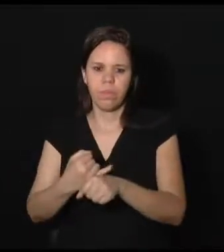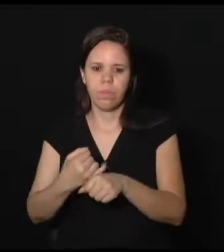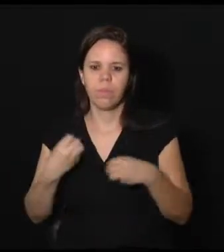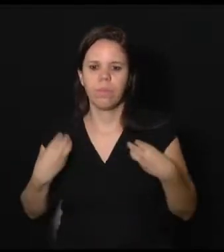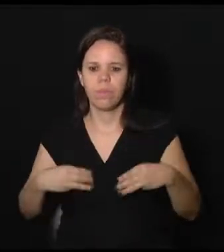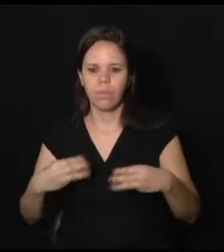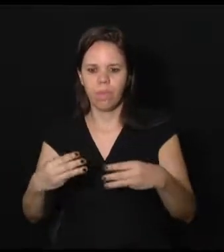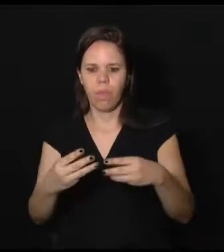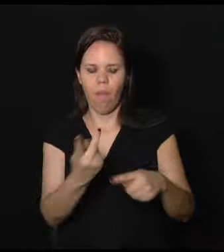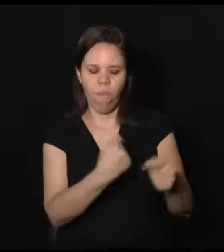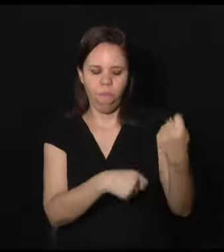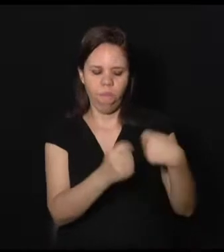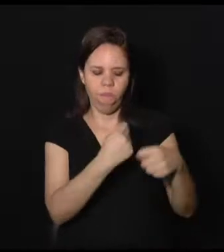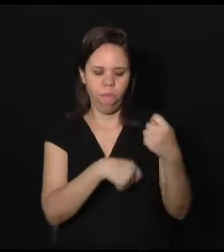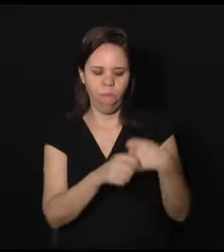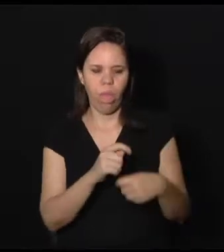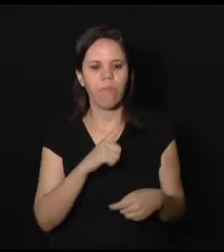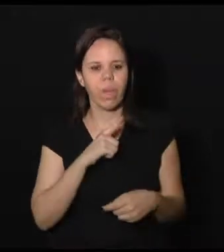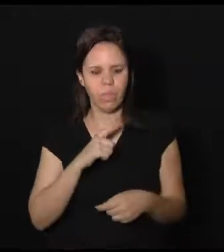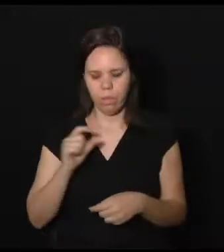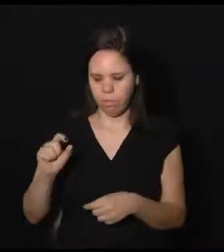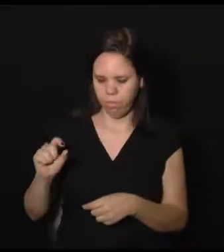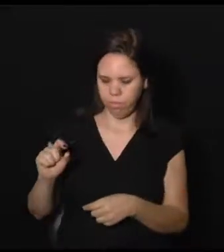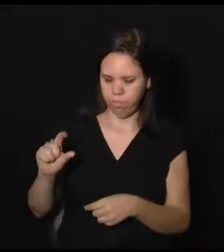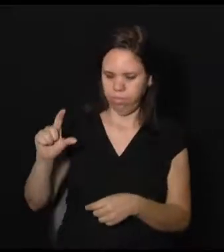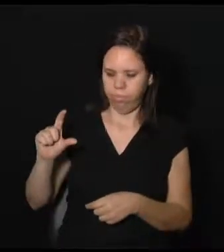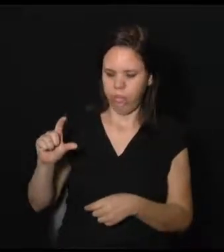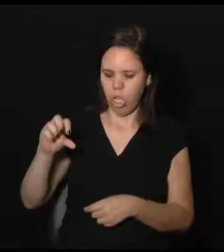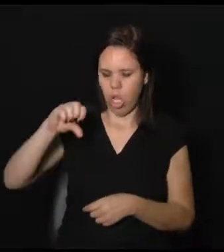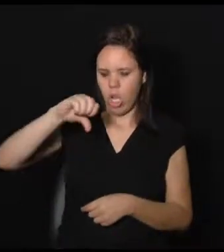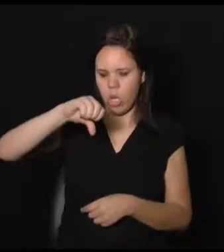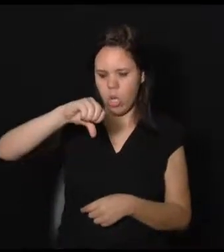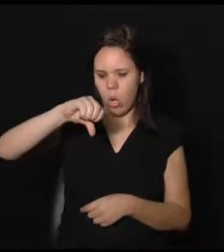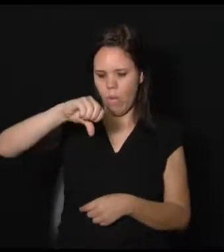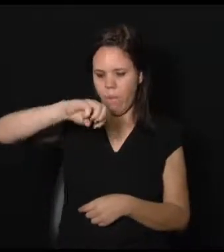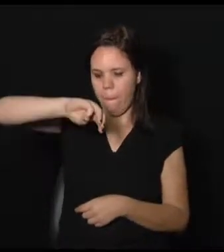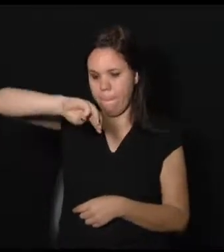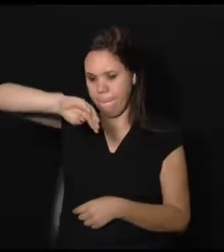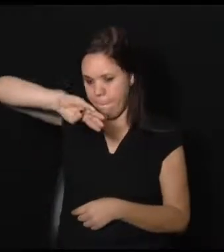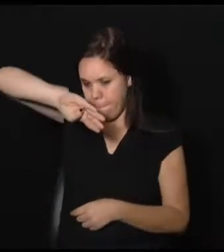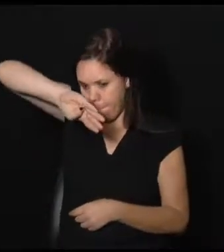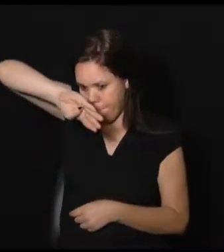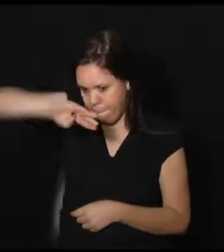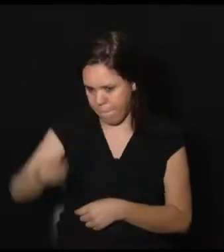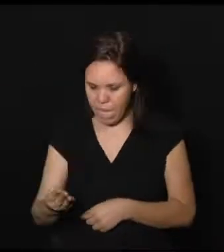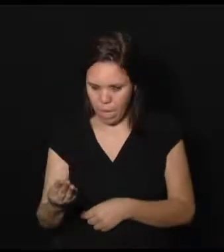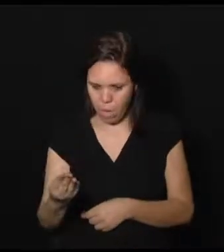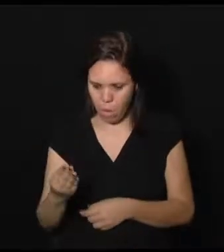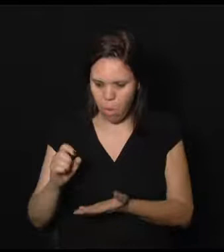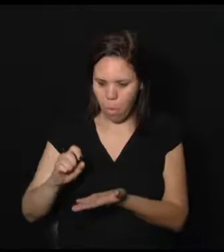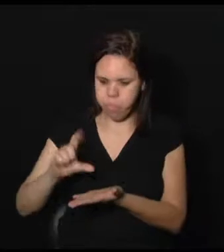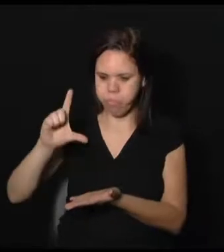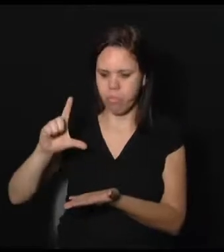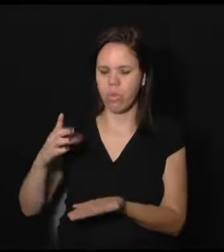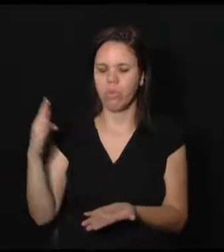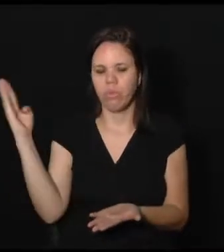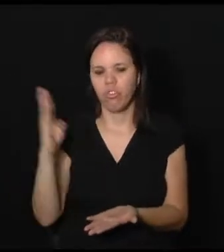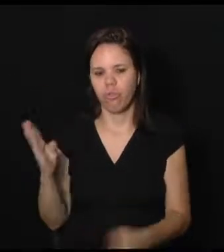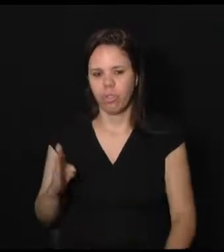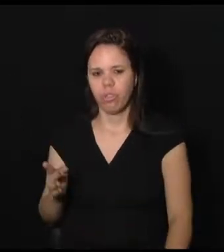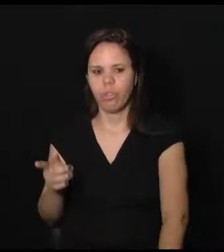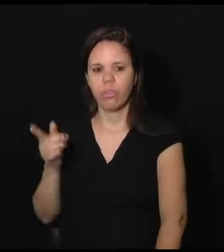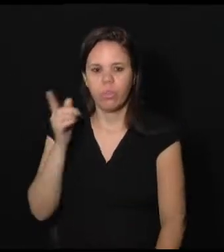Economia. Vai haver um aumento de 9 bilhões no saldo anual do Brasil em comércio exterior, porque se